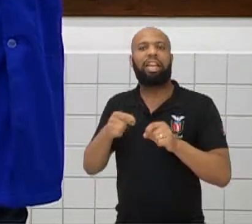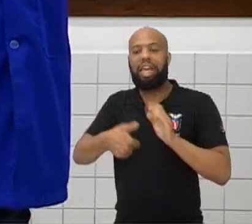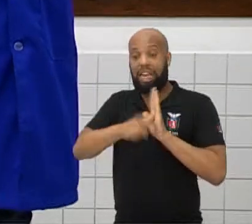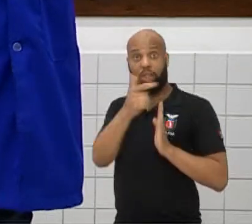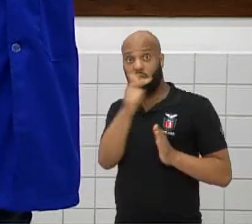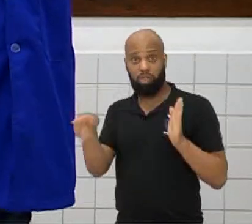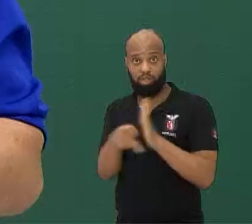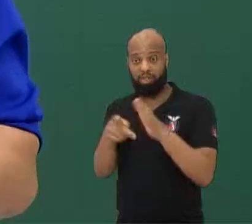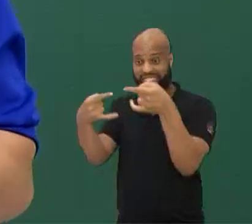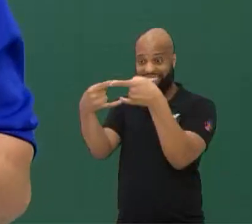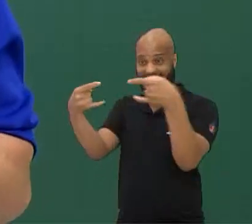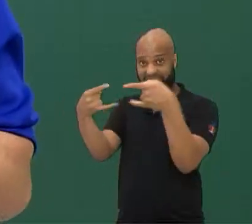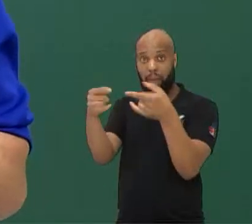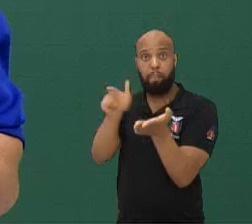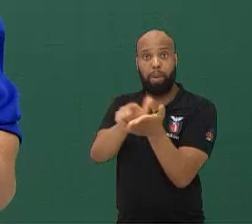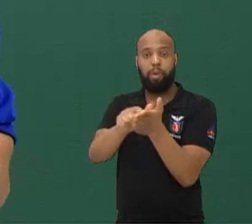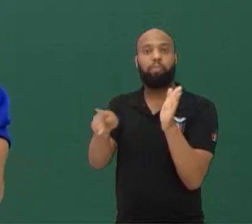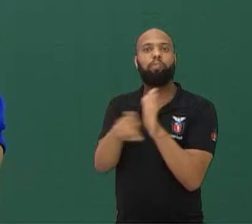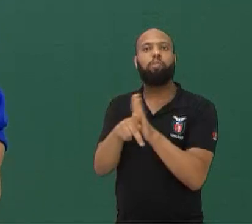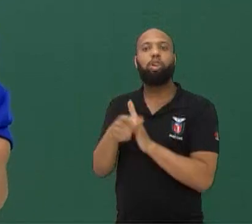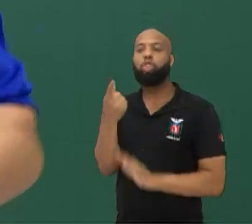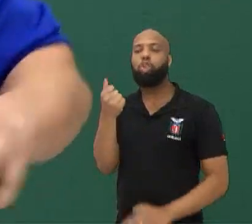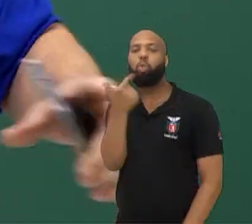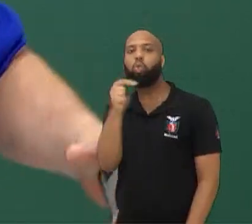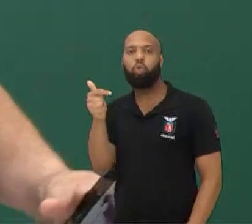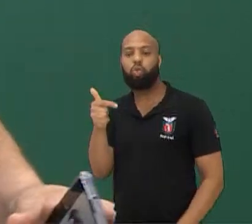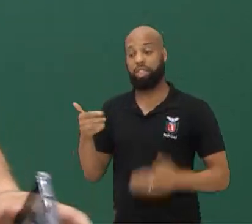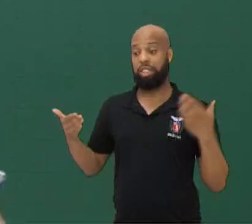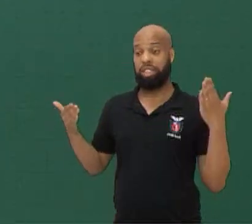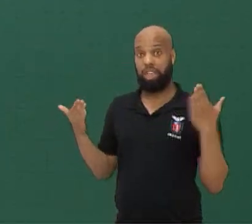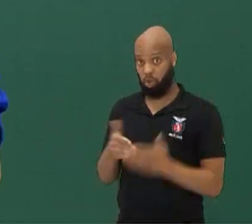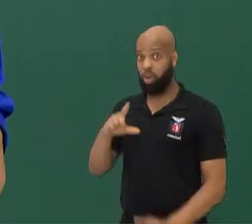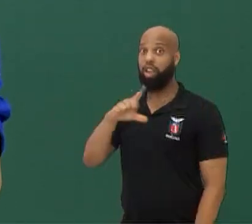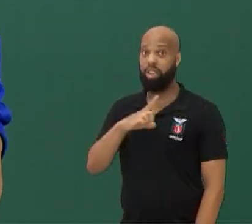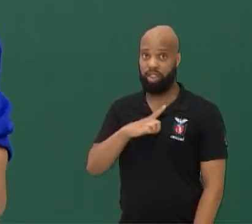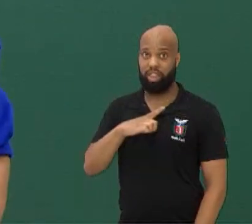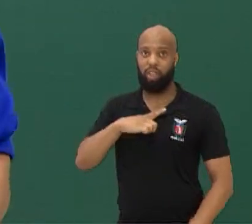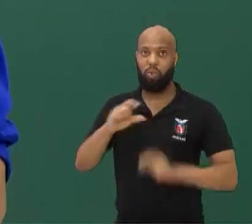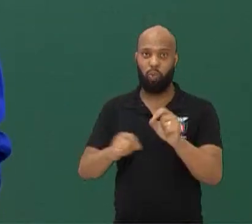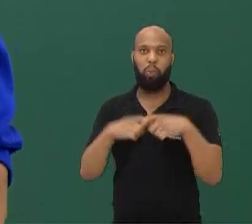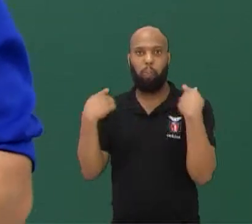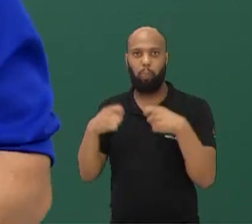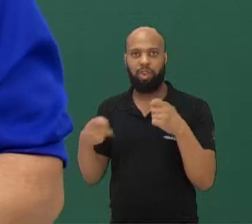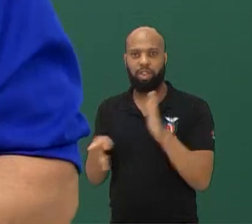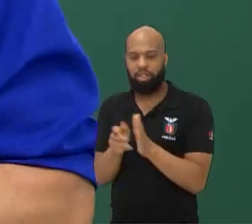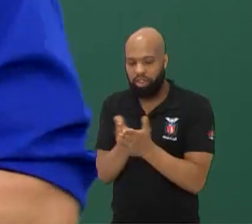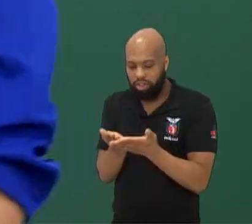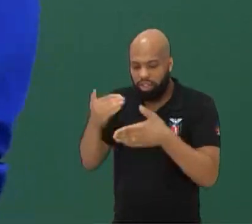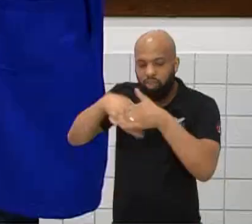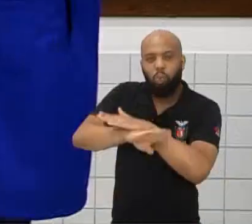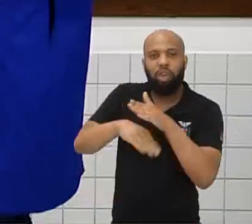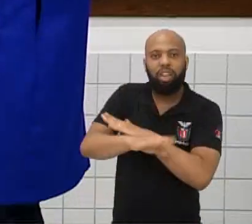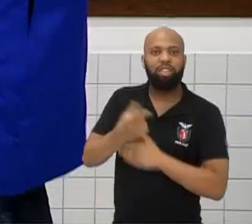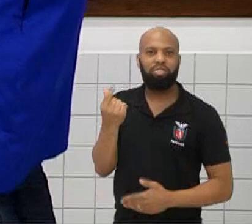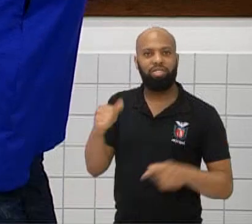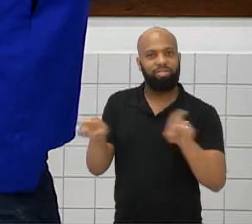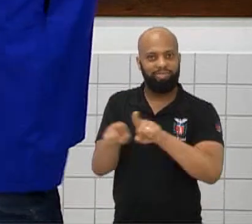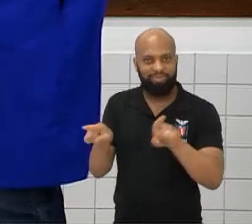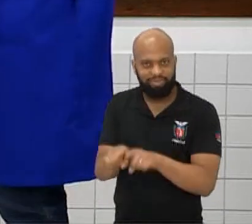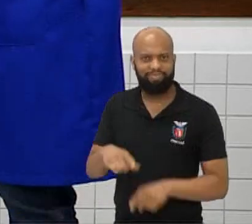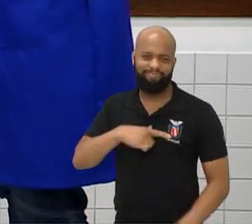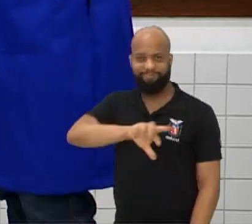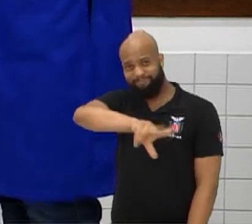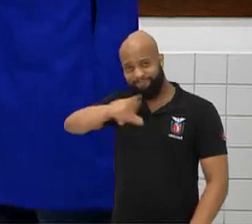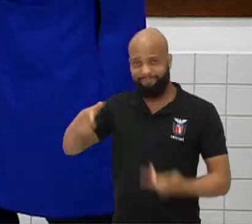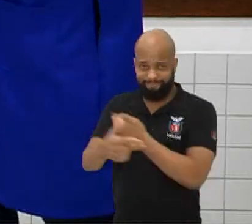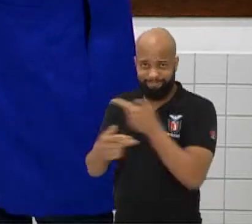de dinheiro, eram só moedas. Então agora, super útil. Você não tem cédula, mas tem uma carteira para pôr cédula dentro. Olha que legal. Mas antes do nosso